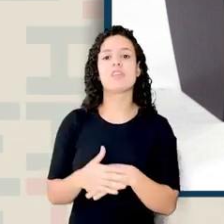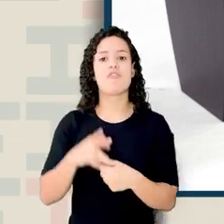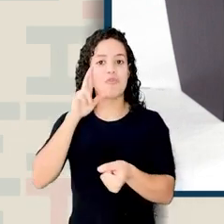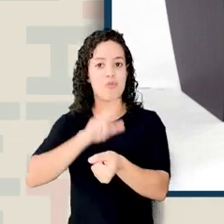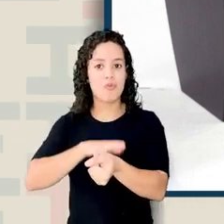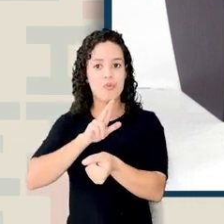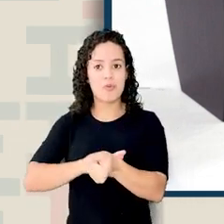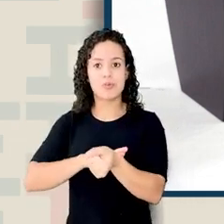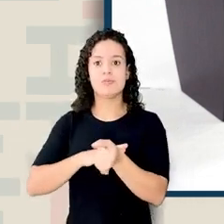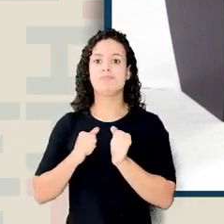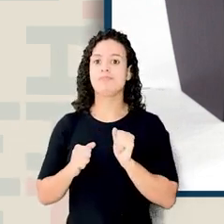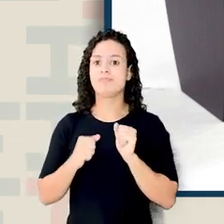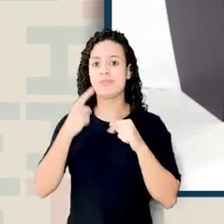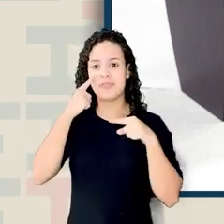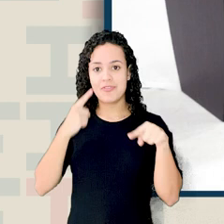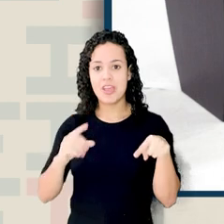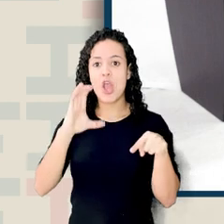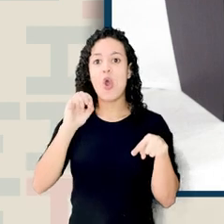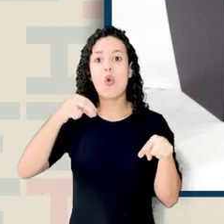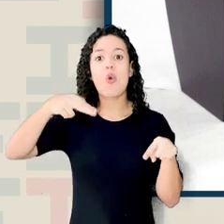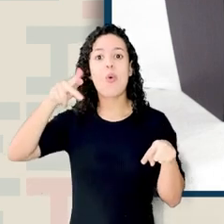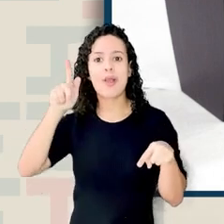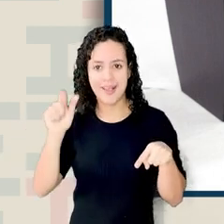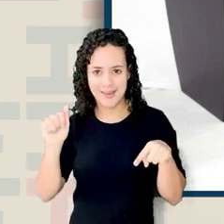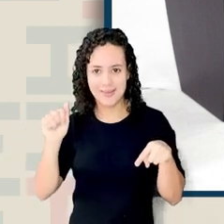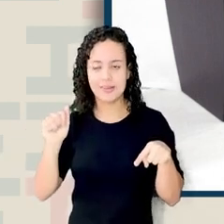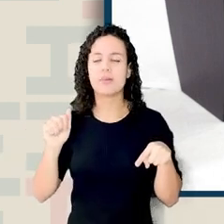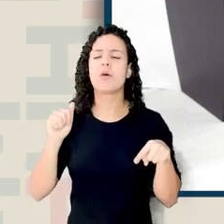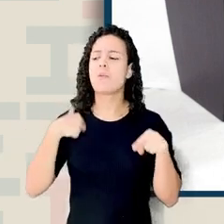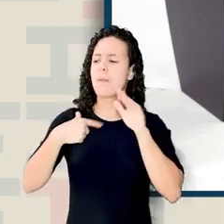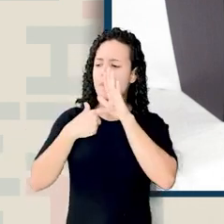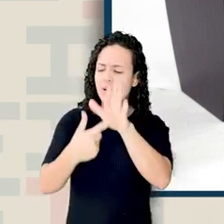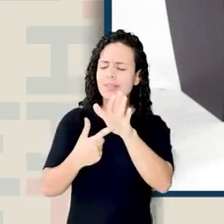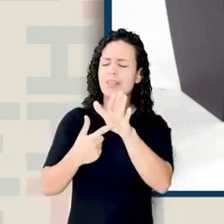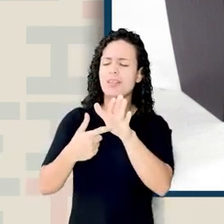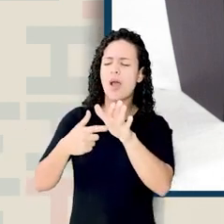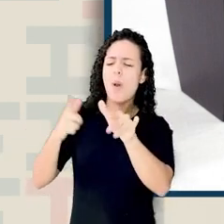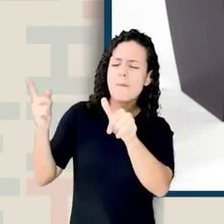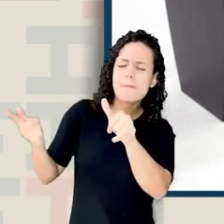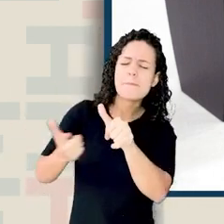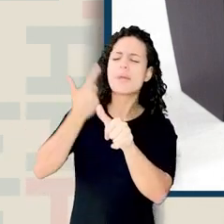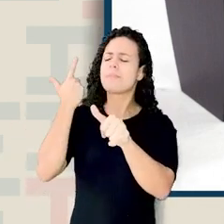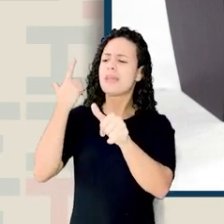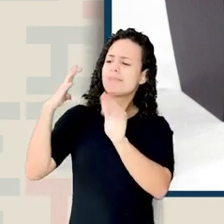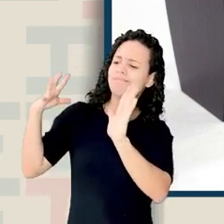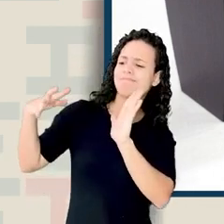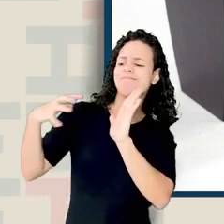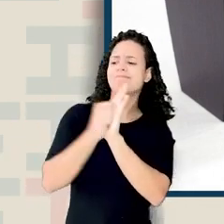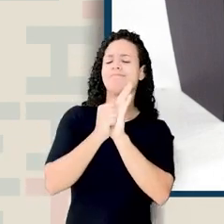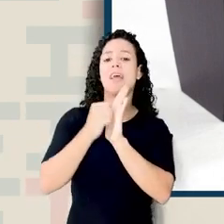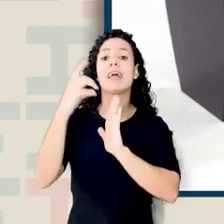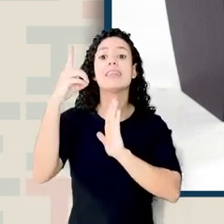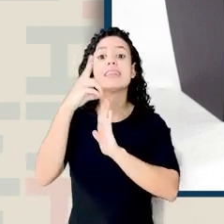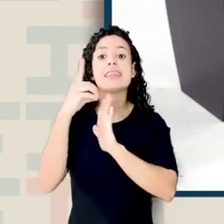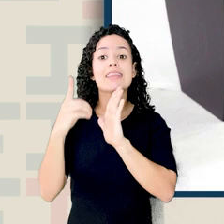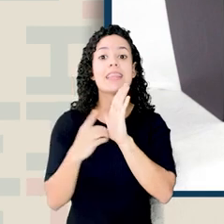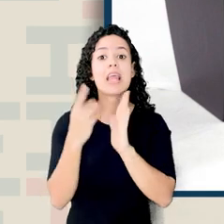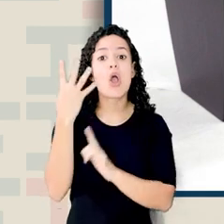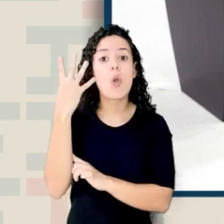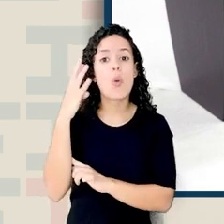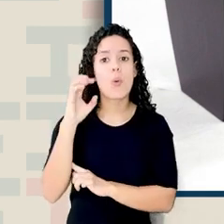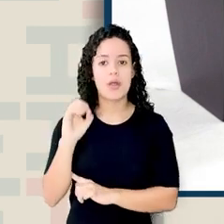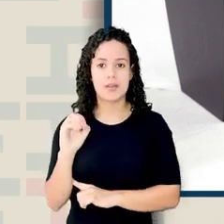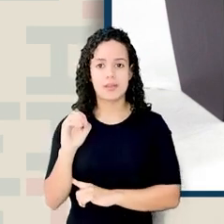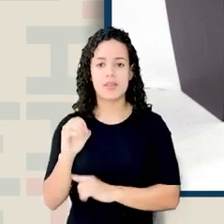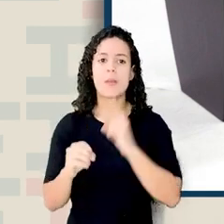ritmo, nesta conga, para mostrar para vocês dos primeiros registros que nós encontramos na década de 40,